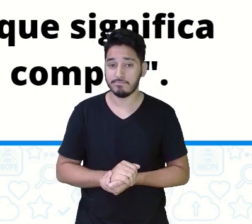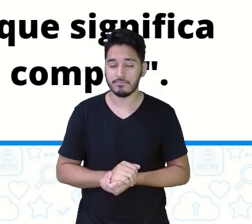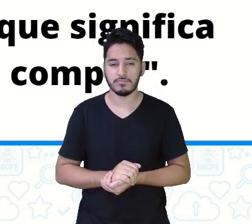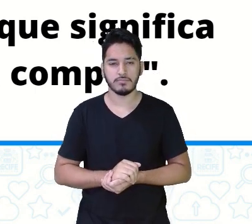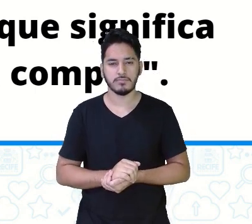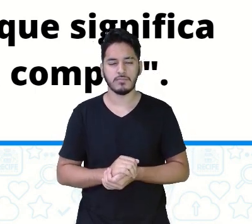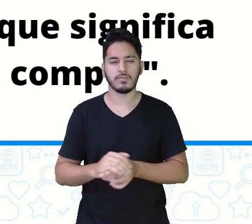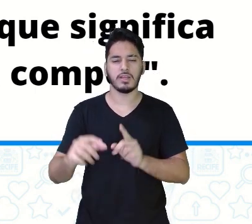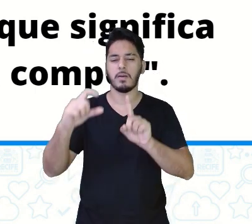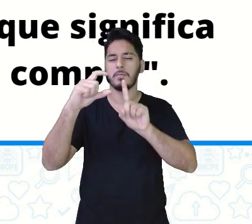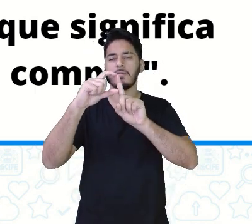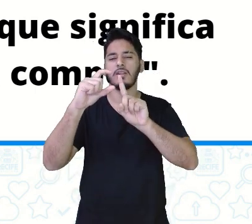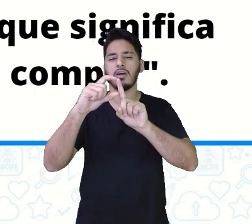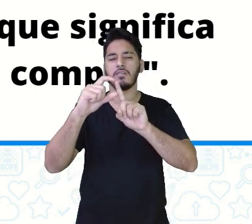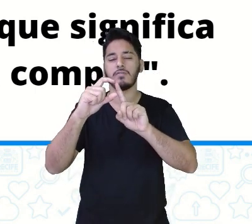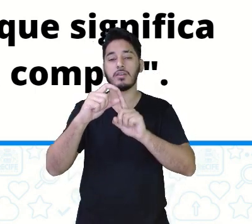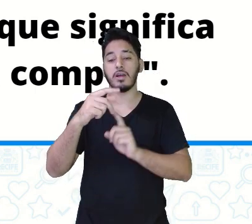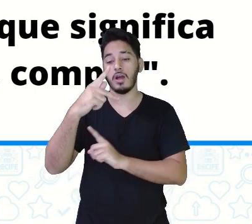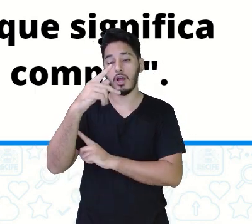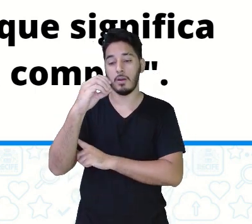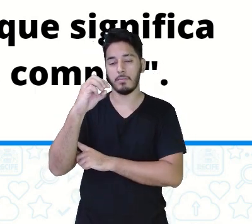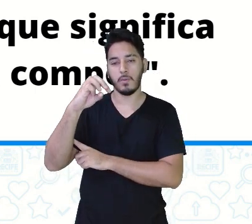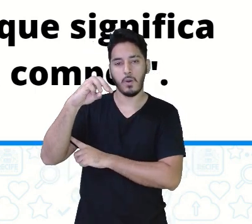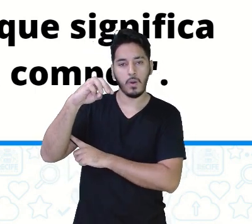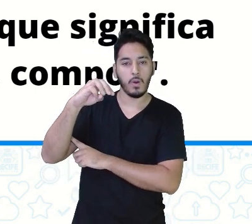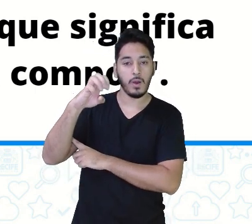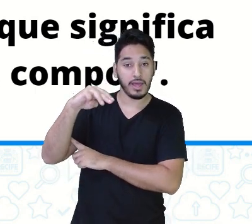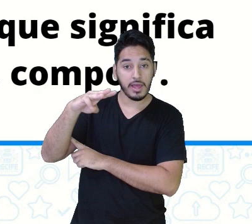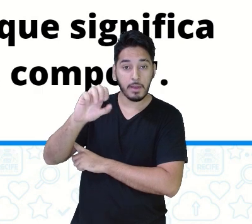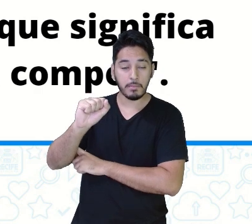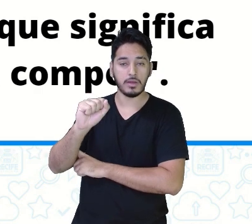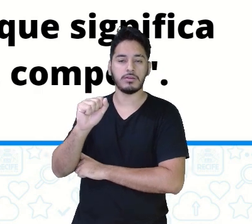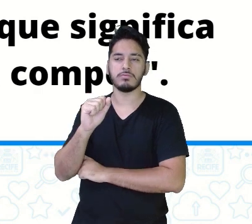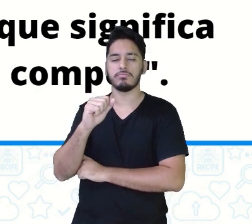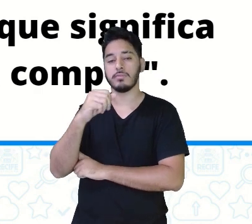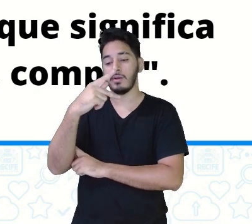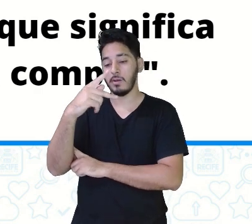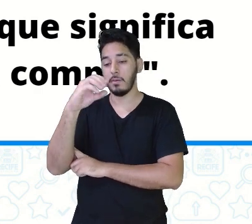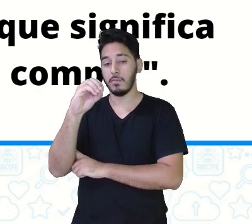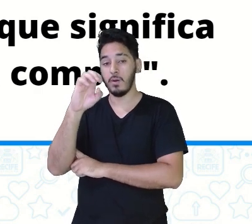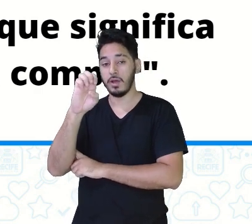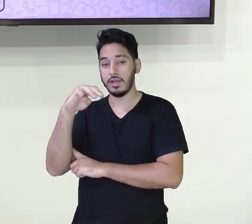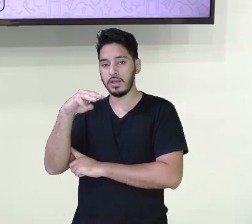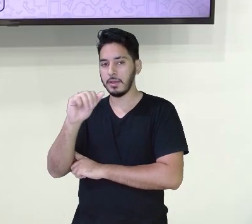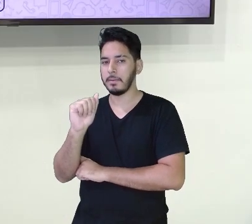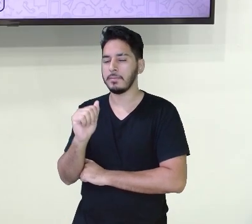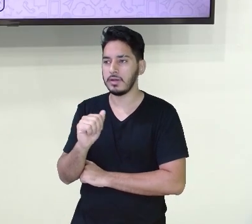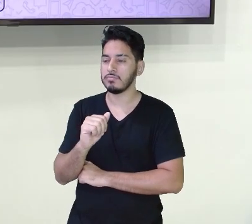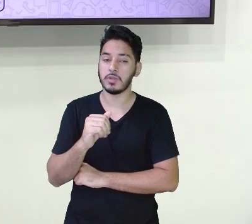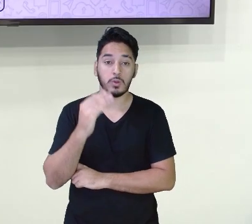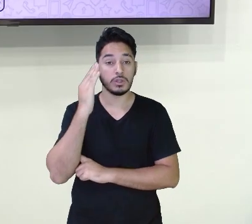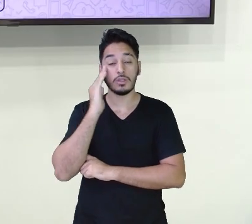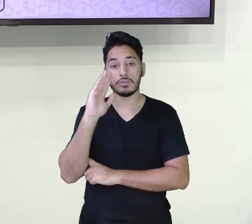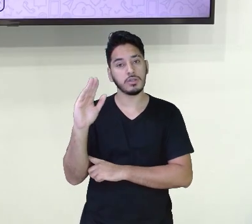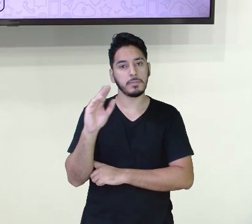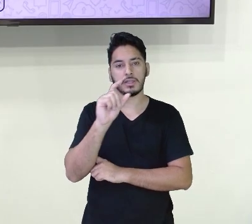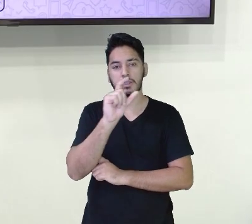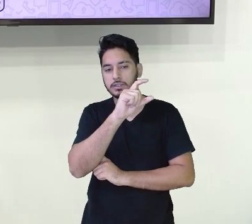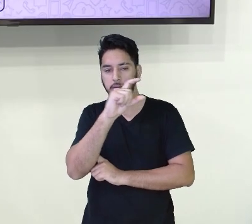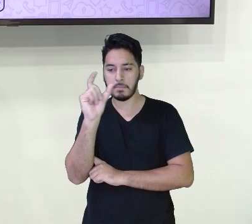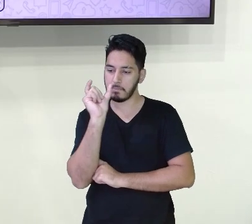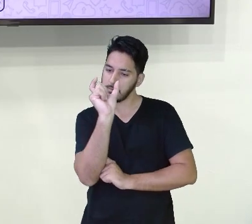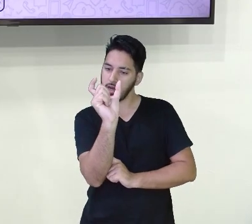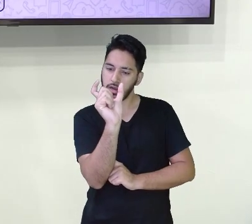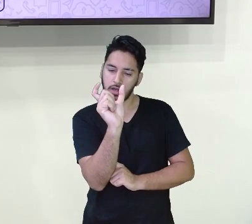A palavra poema, isso eu não sabia, vim descobrir hoje. Tá vendo que o professor também aprende o tempo todo, né? Quando a